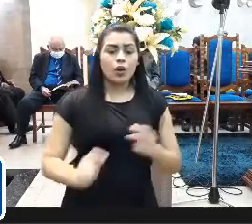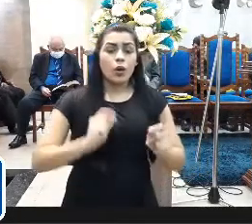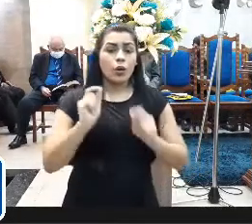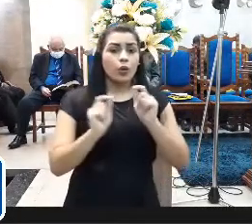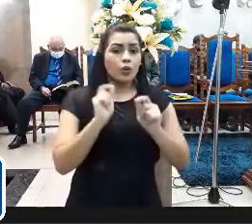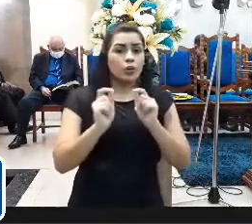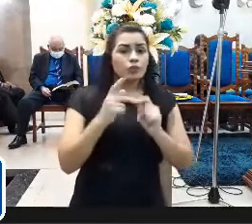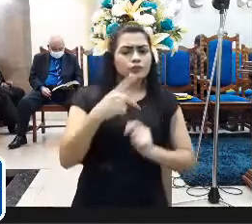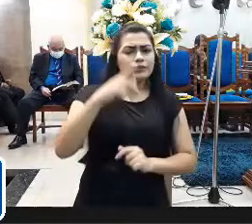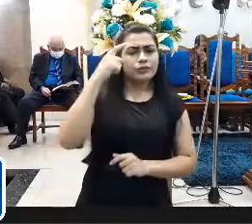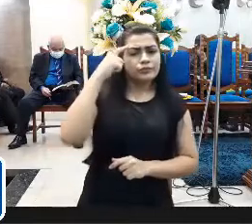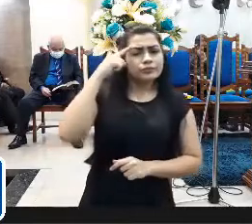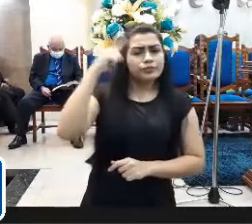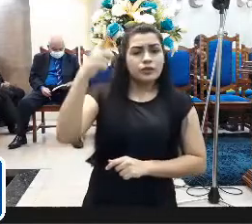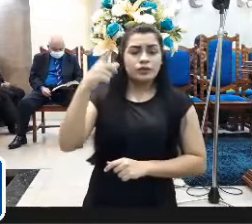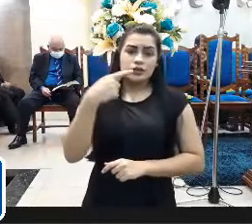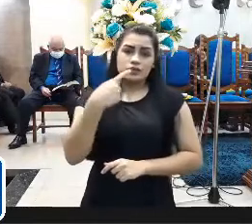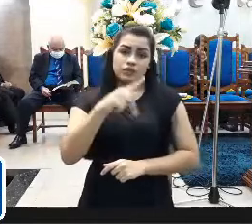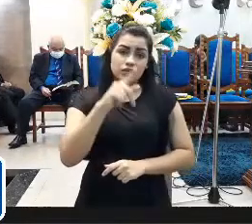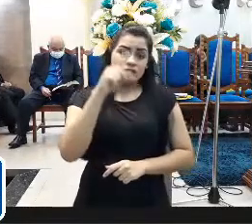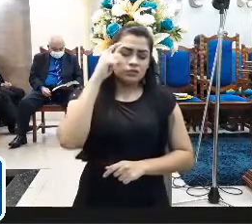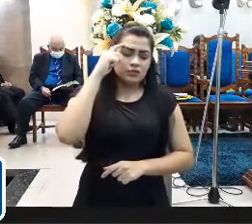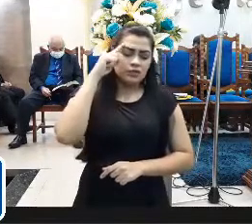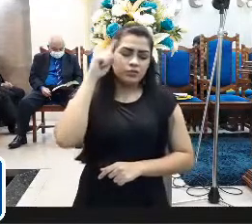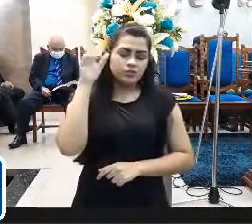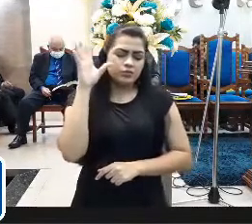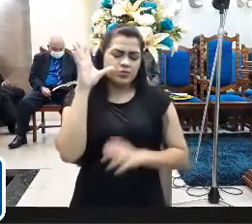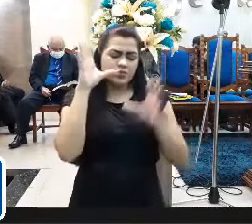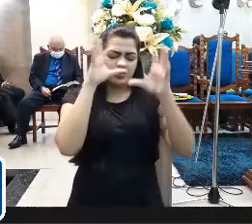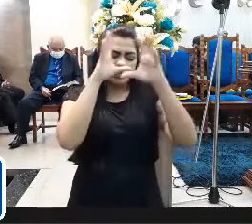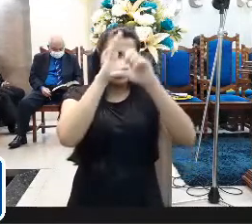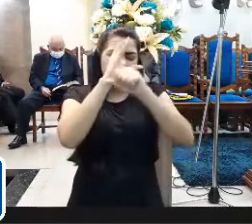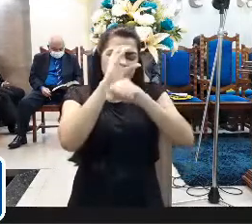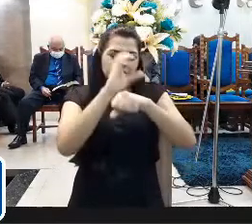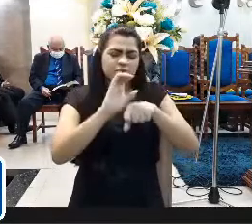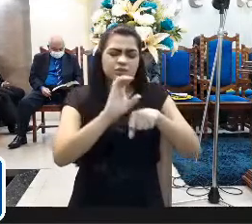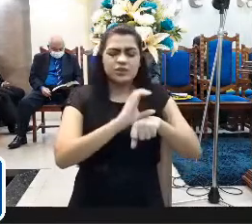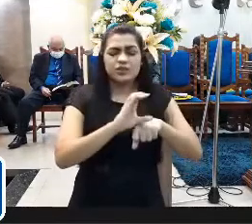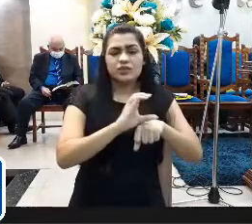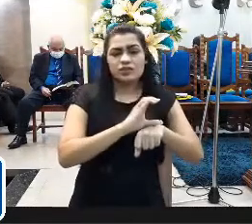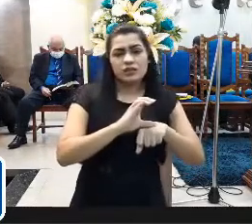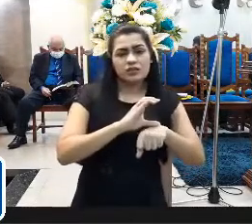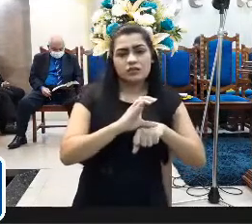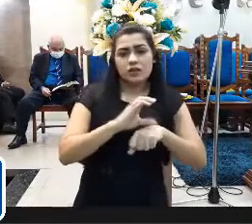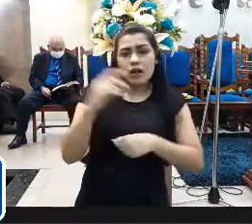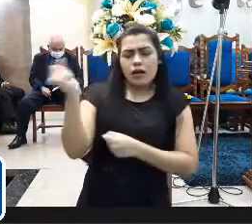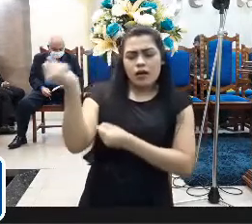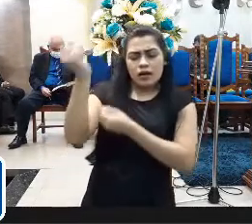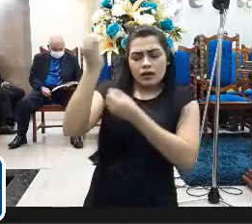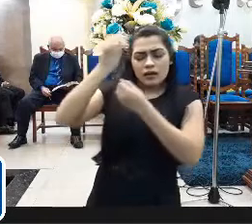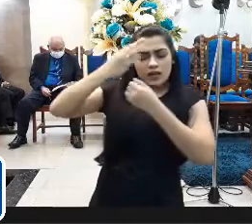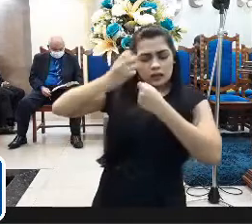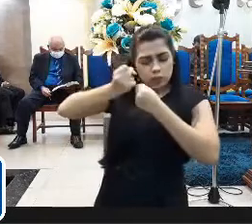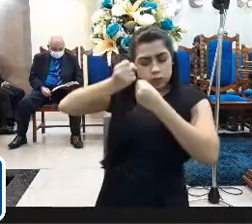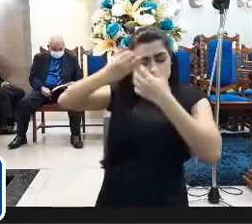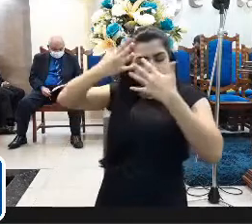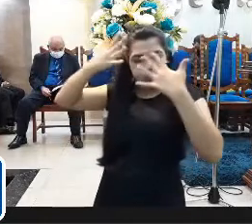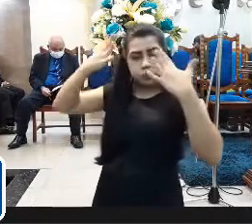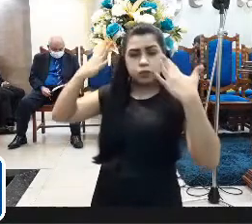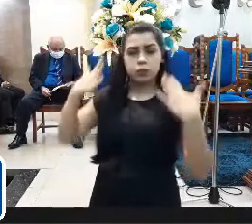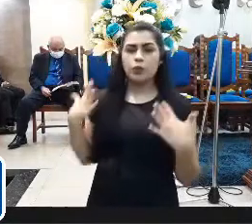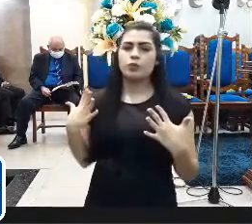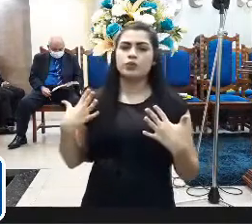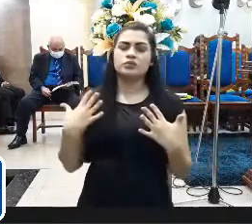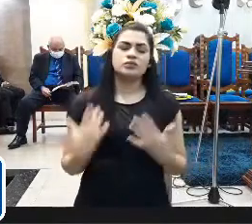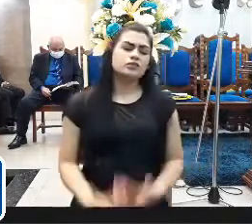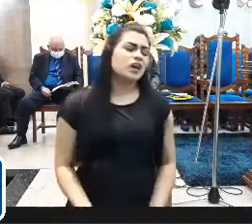seu dia, se o seu dia for cinzento, a graça é bastante para você. Ah, pastor,